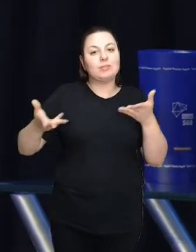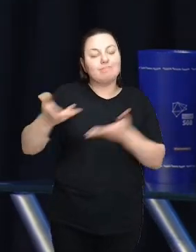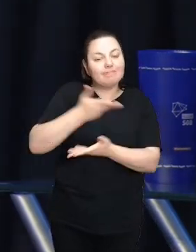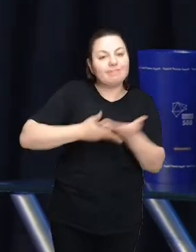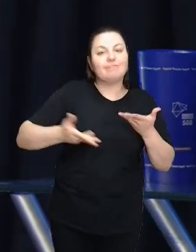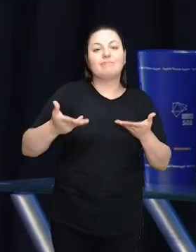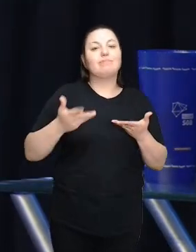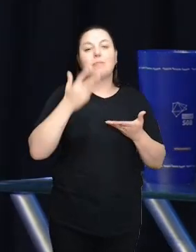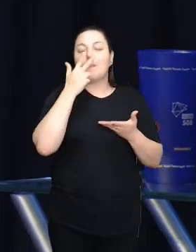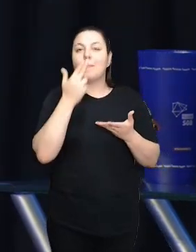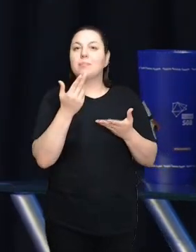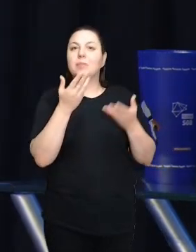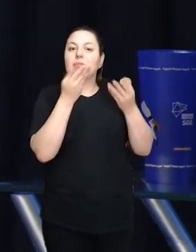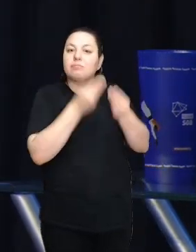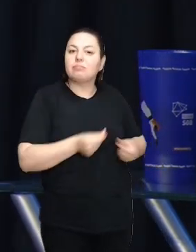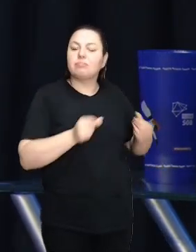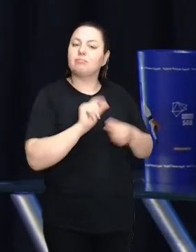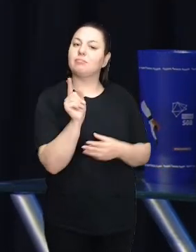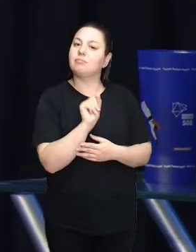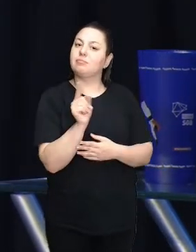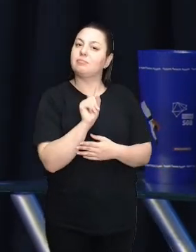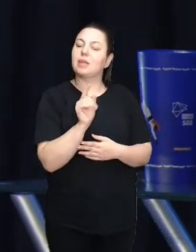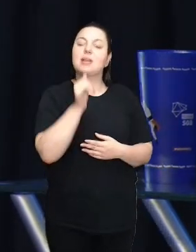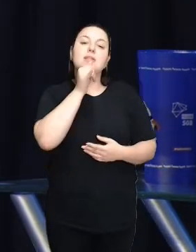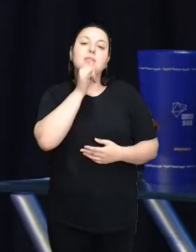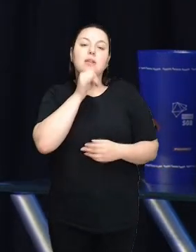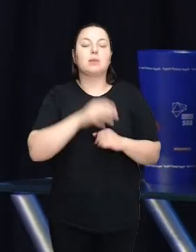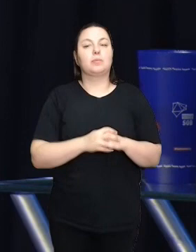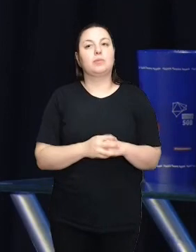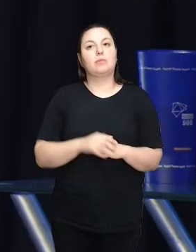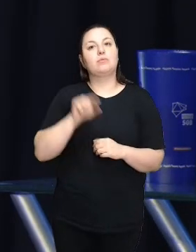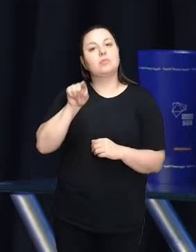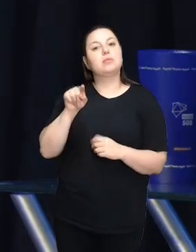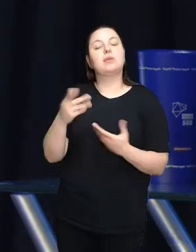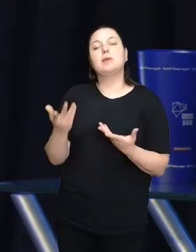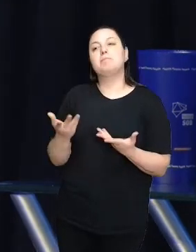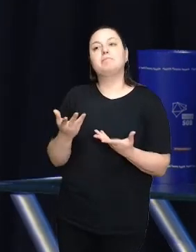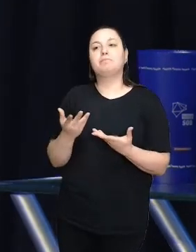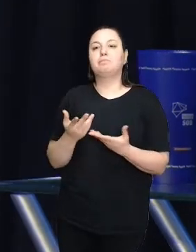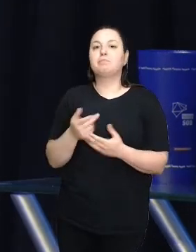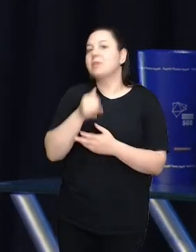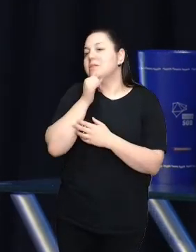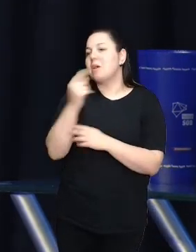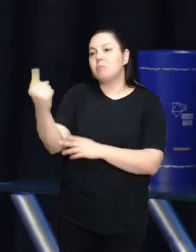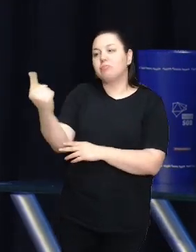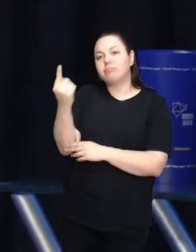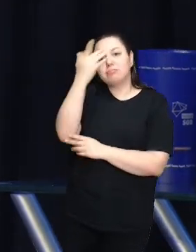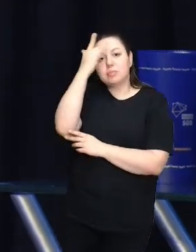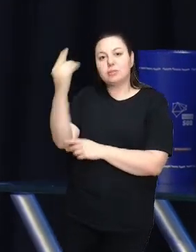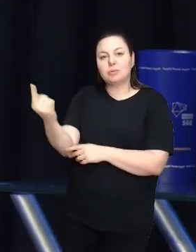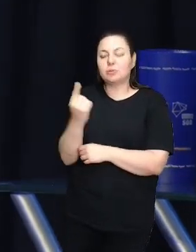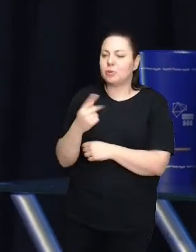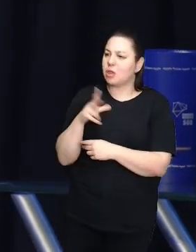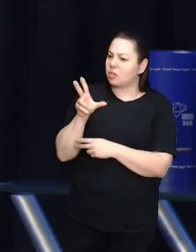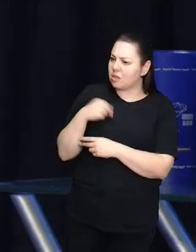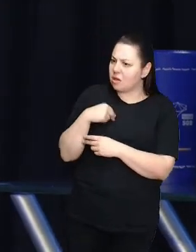quando você vai elogiar uma pessoa, né, falando, nossa, você está tão bem, nem parece a idade que você